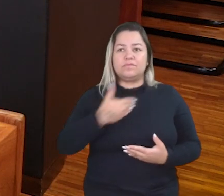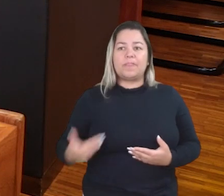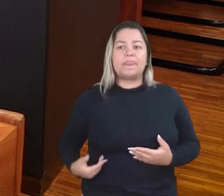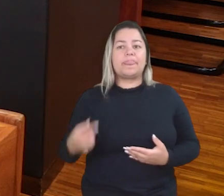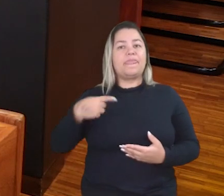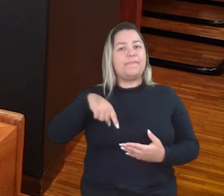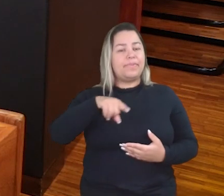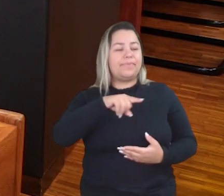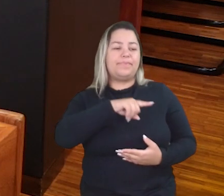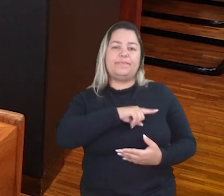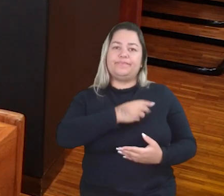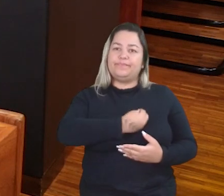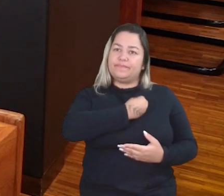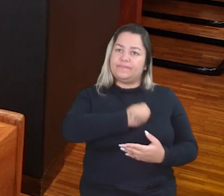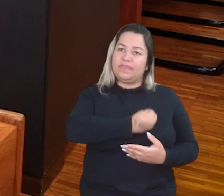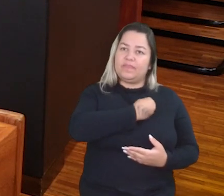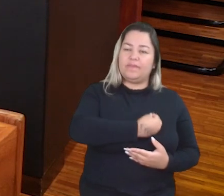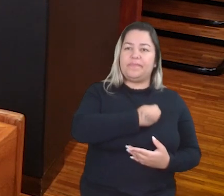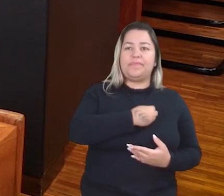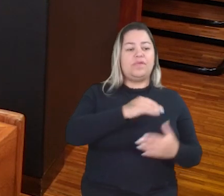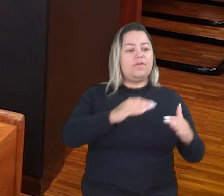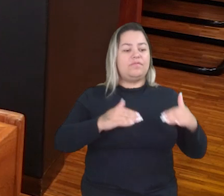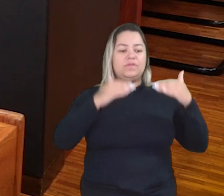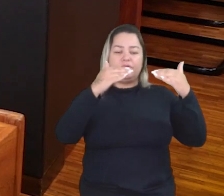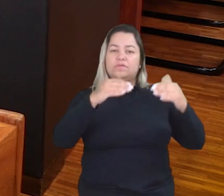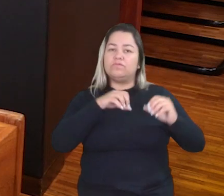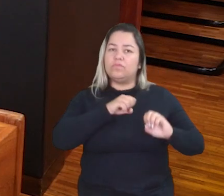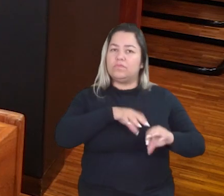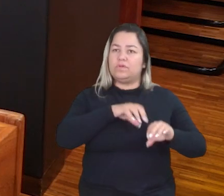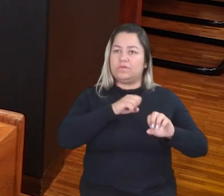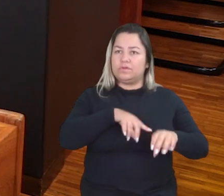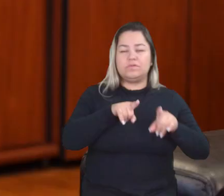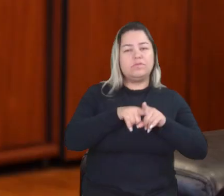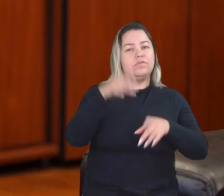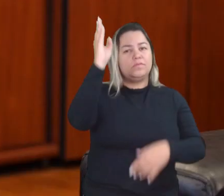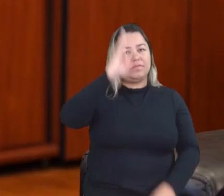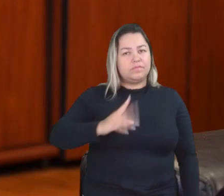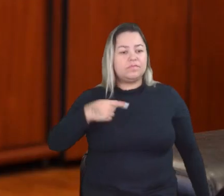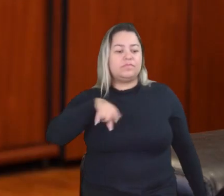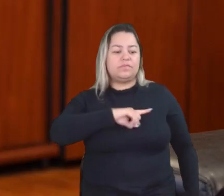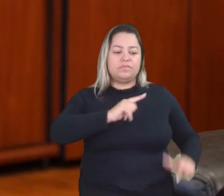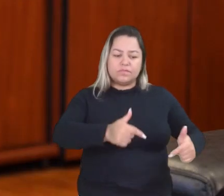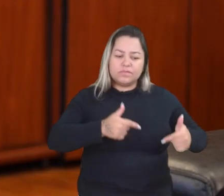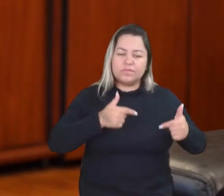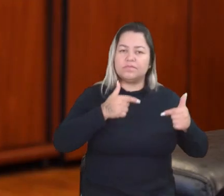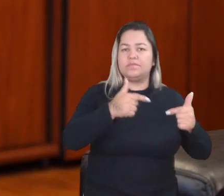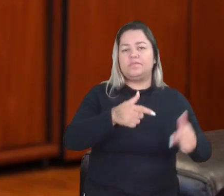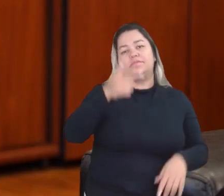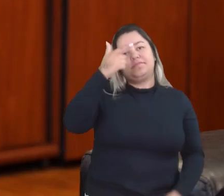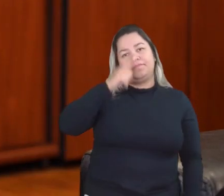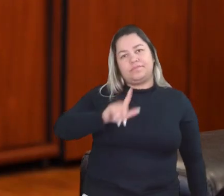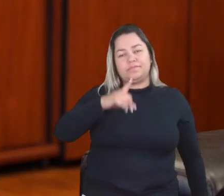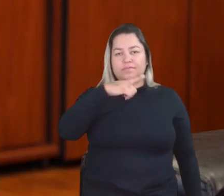público, como nós estamos ainda em trâmite, ou seja, né, no ensino superior, ela traz o retrato do Brasil que a gente quer e que a gente batalha para